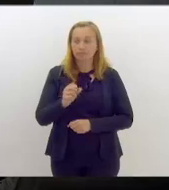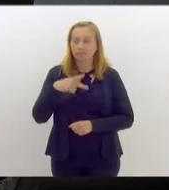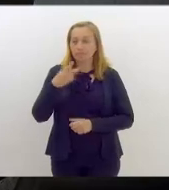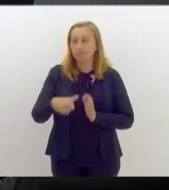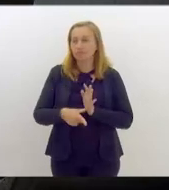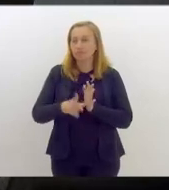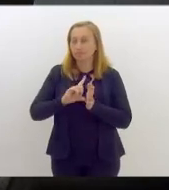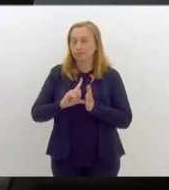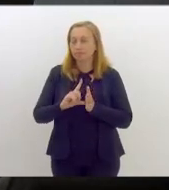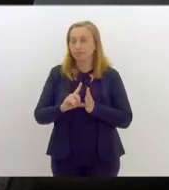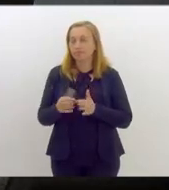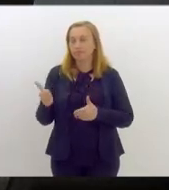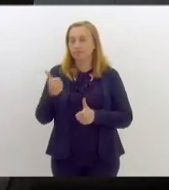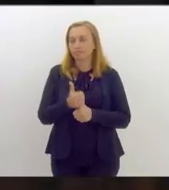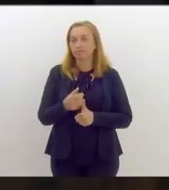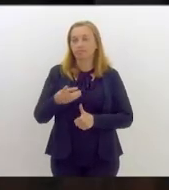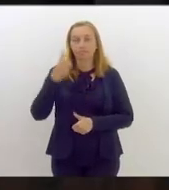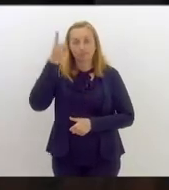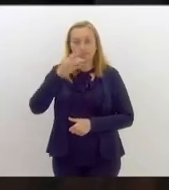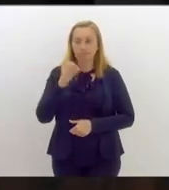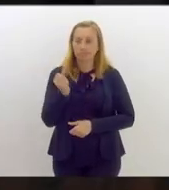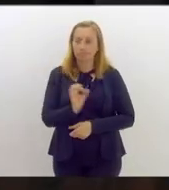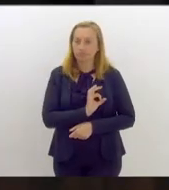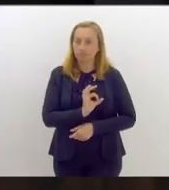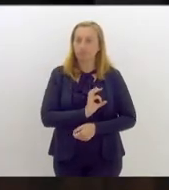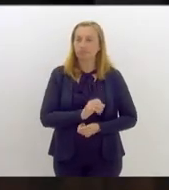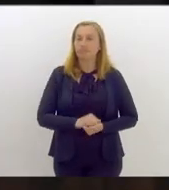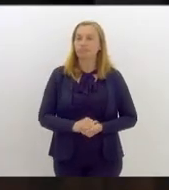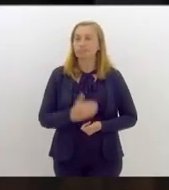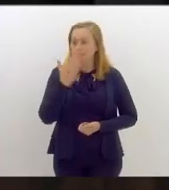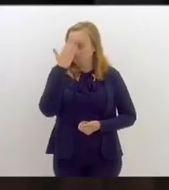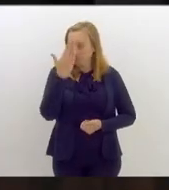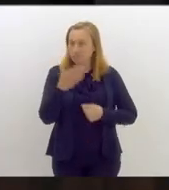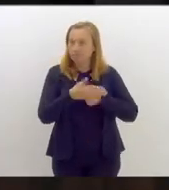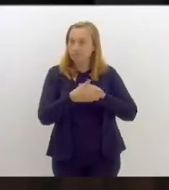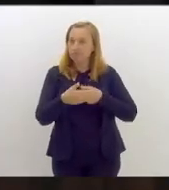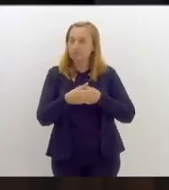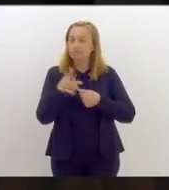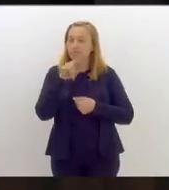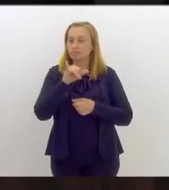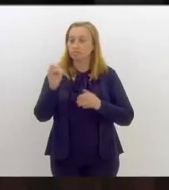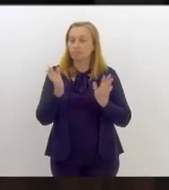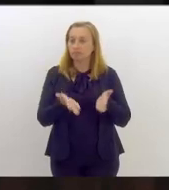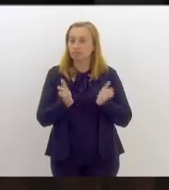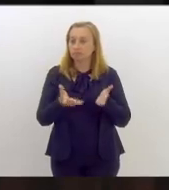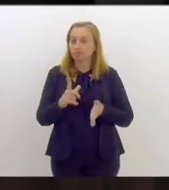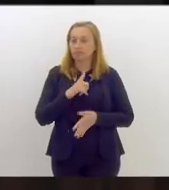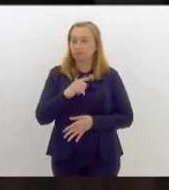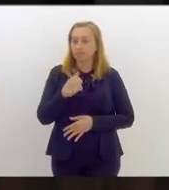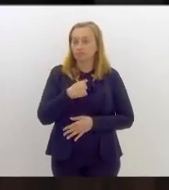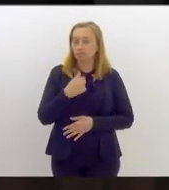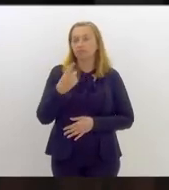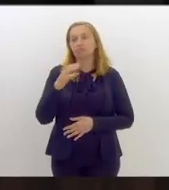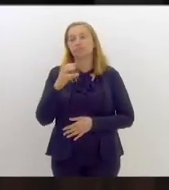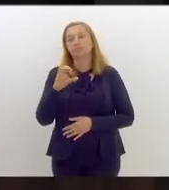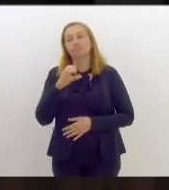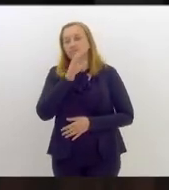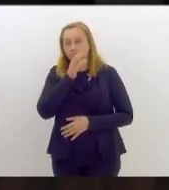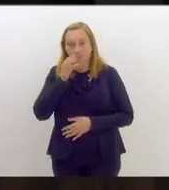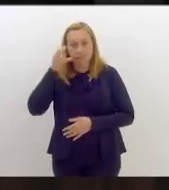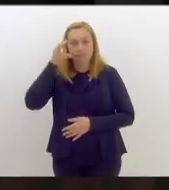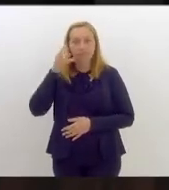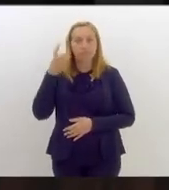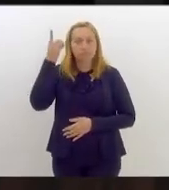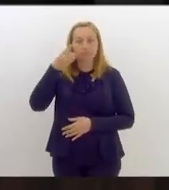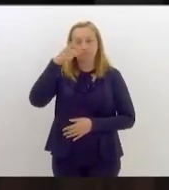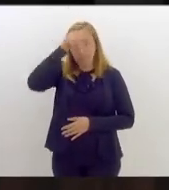de passar aqui a presidência para a nossa deputada Marta, agradecer o carinho do dia de hoje que nós tivemos, eu, Célia, Jordão e deputado